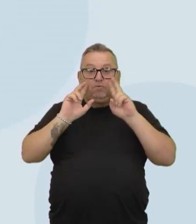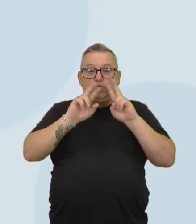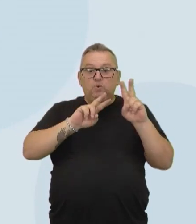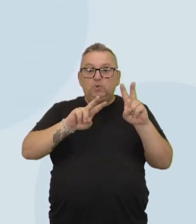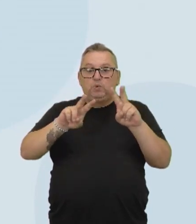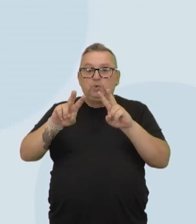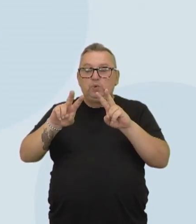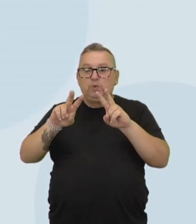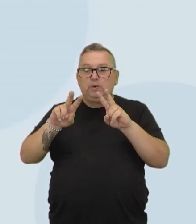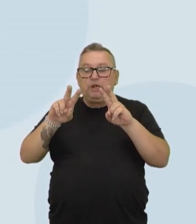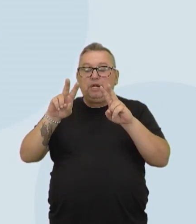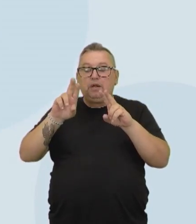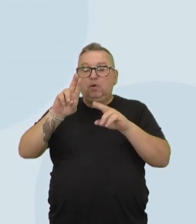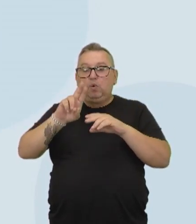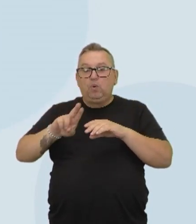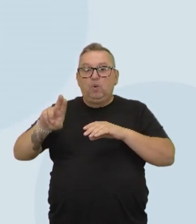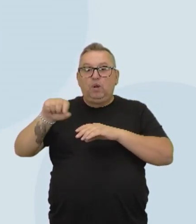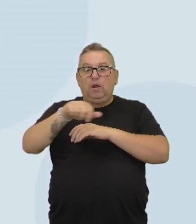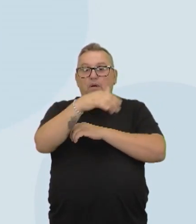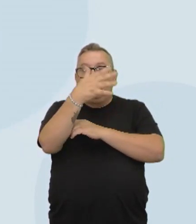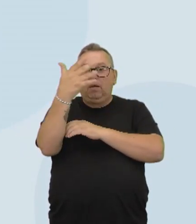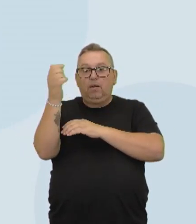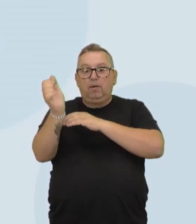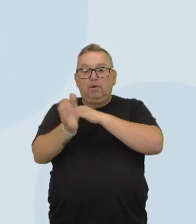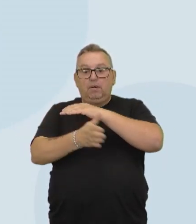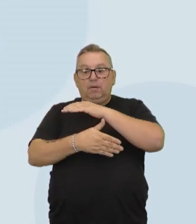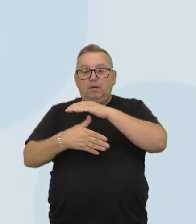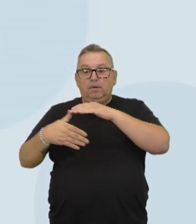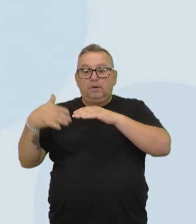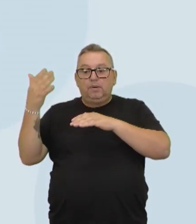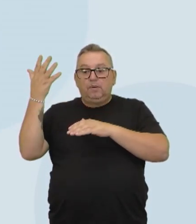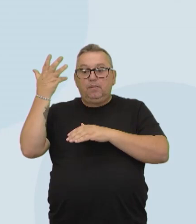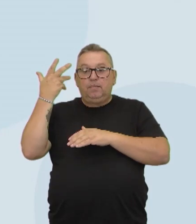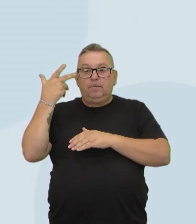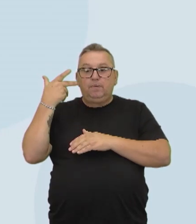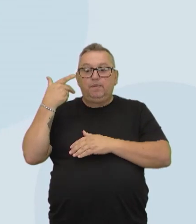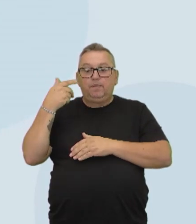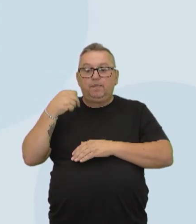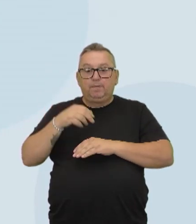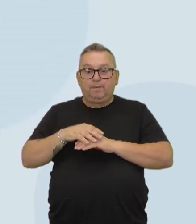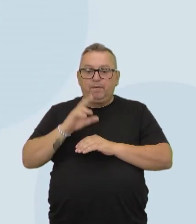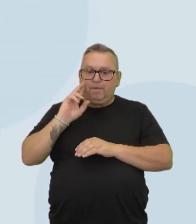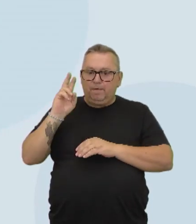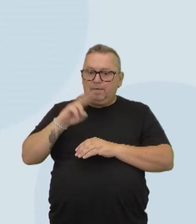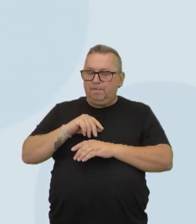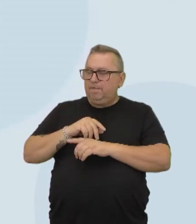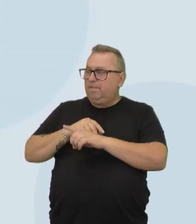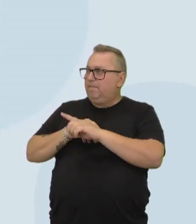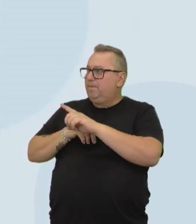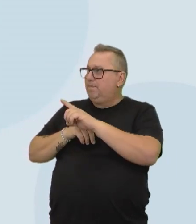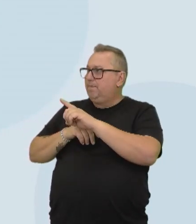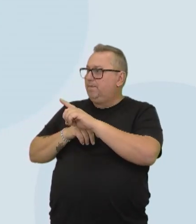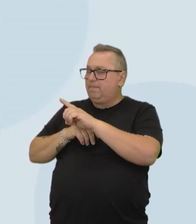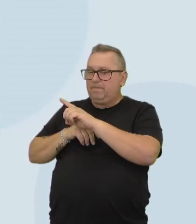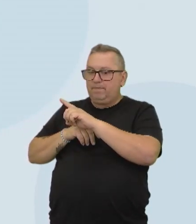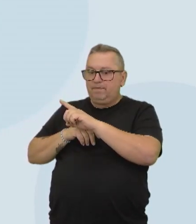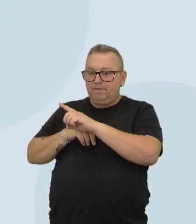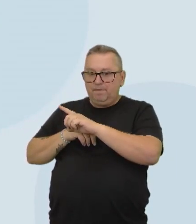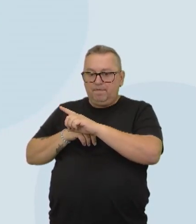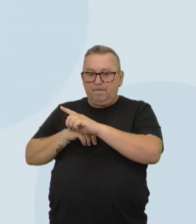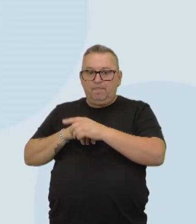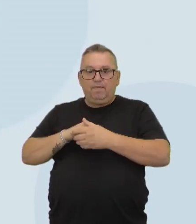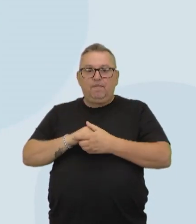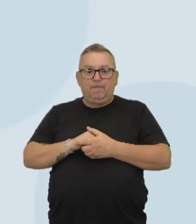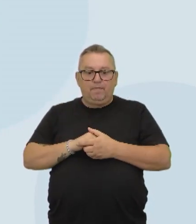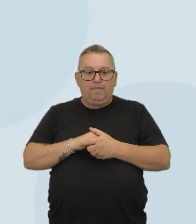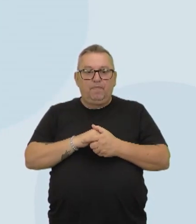ocupa no ecossistema. Então a gente está vendo aí uma imagem, né, do perfil do solo, né, mostrando aí a sua